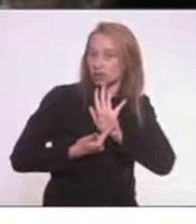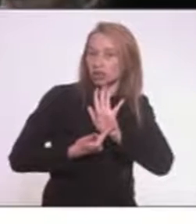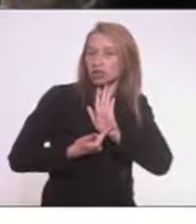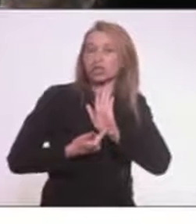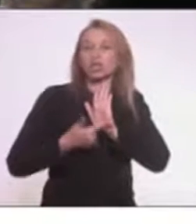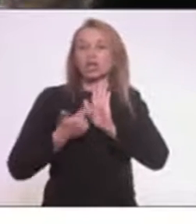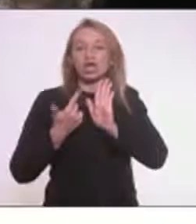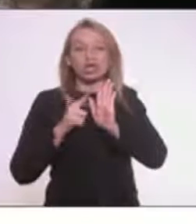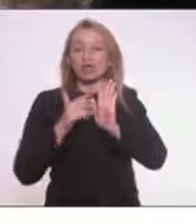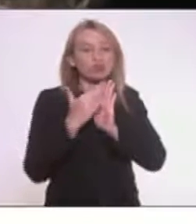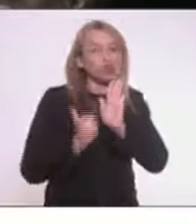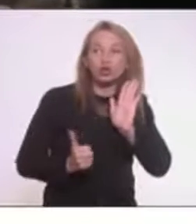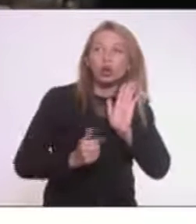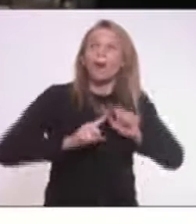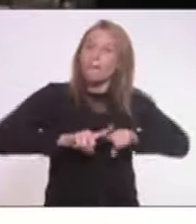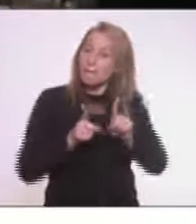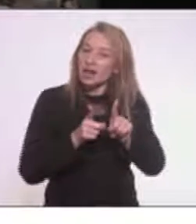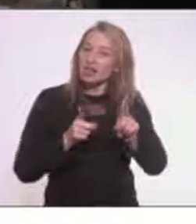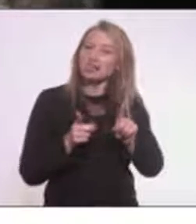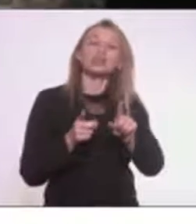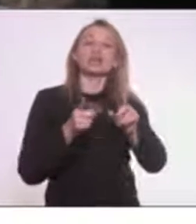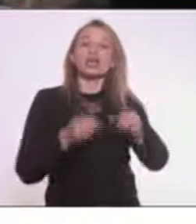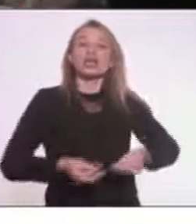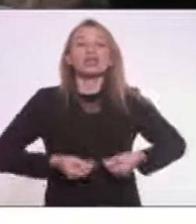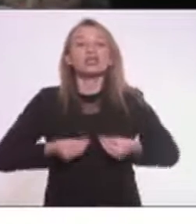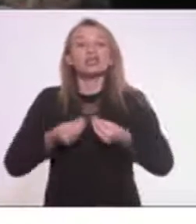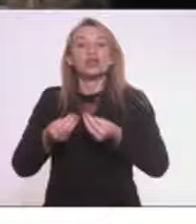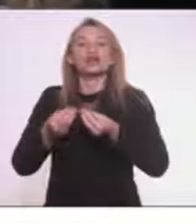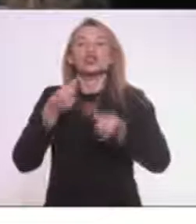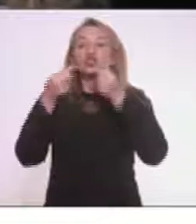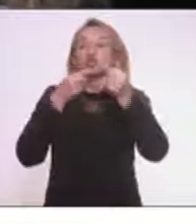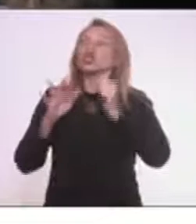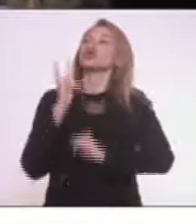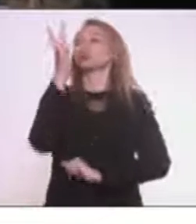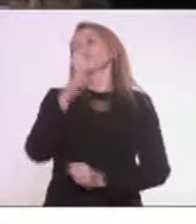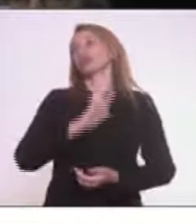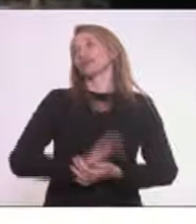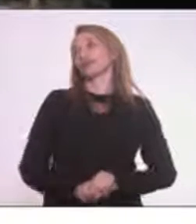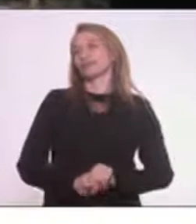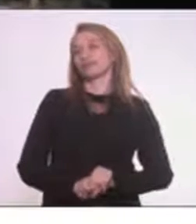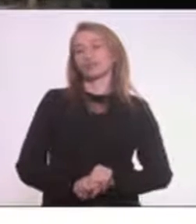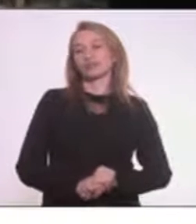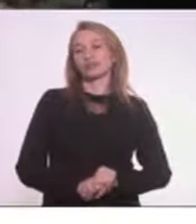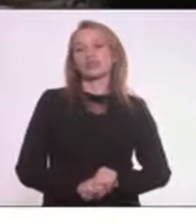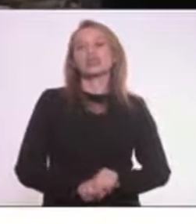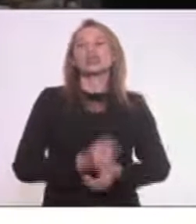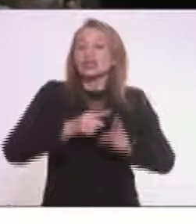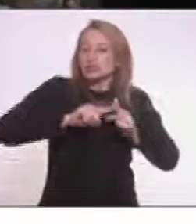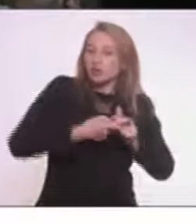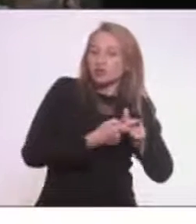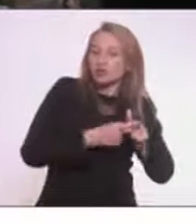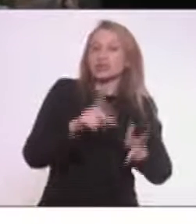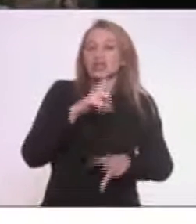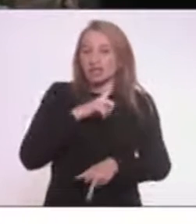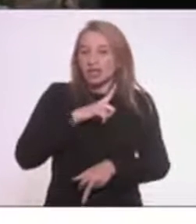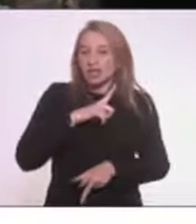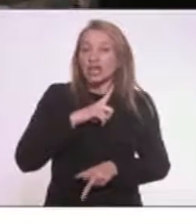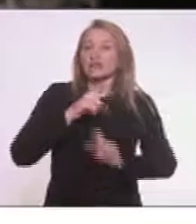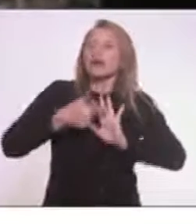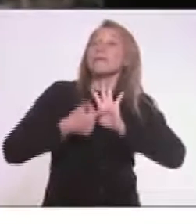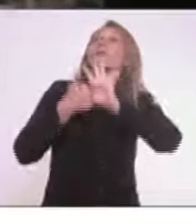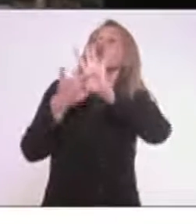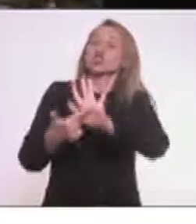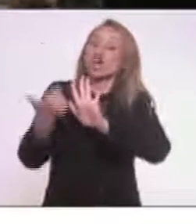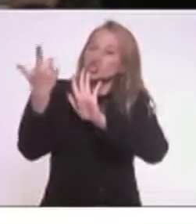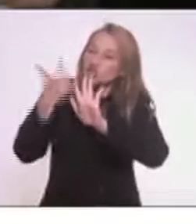não abriu mão de retirar, mas em compensação ele abriu mão de discutir no futuro. Se tem modificação, ele vai reapresentar